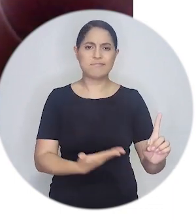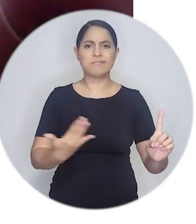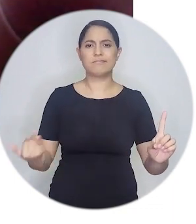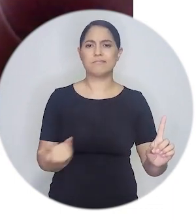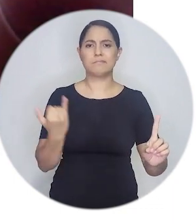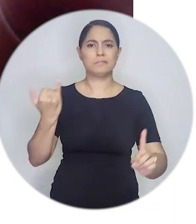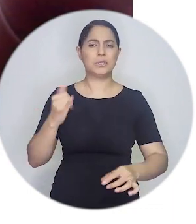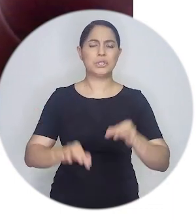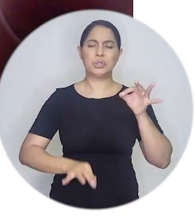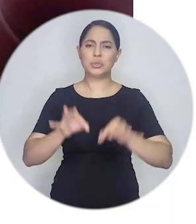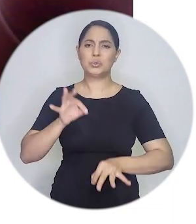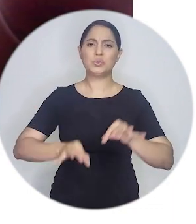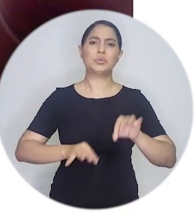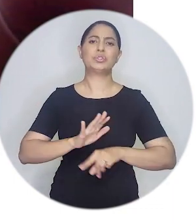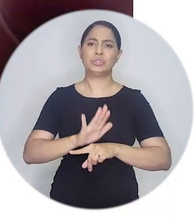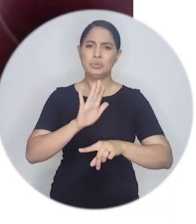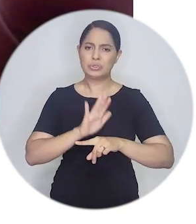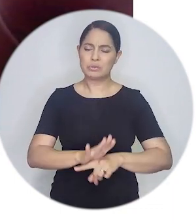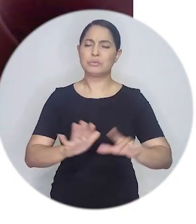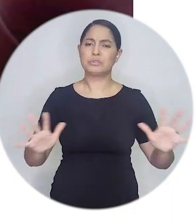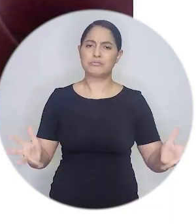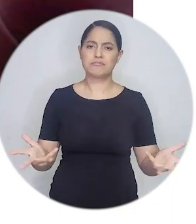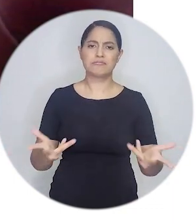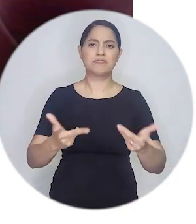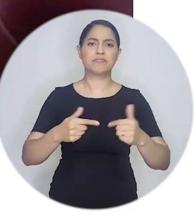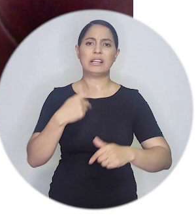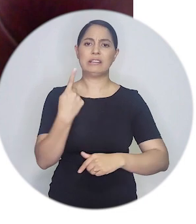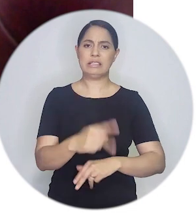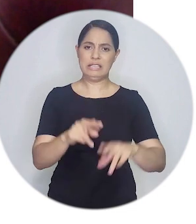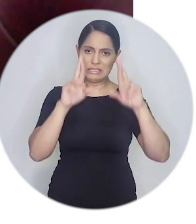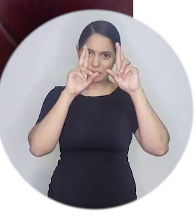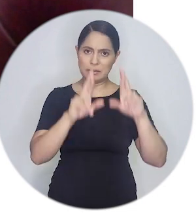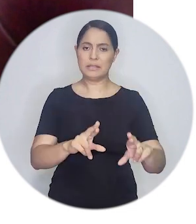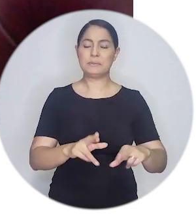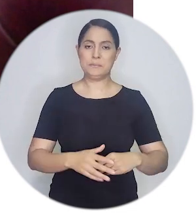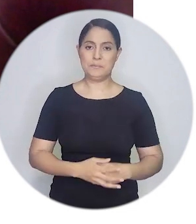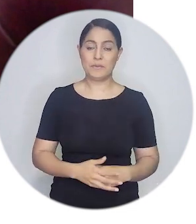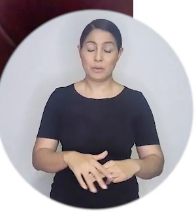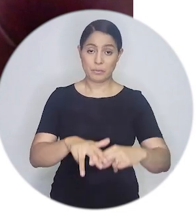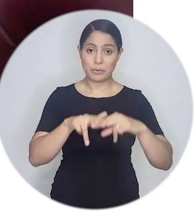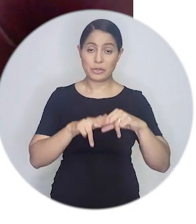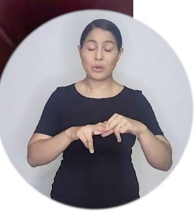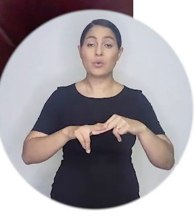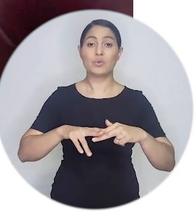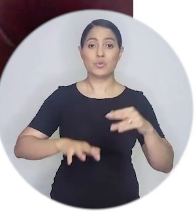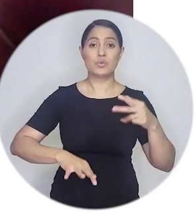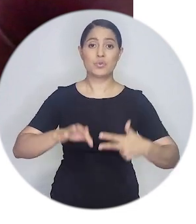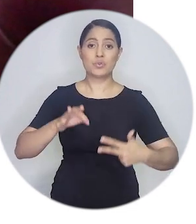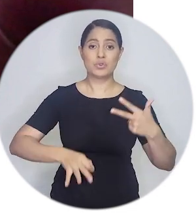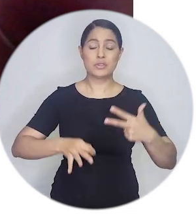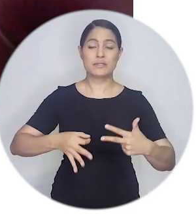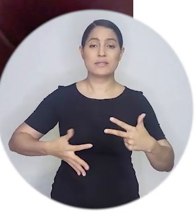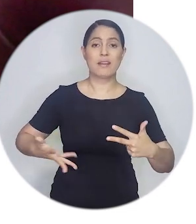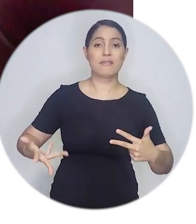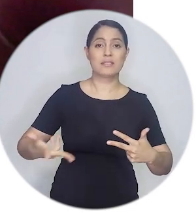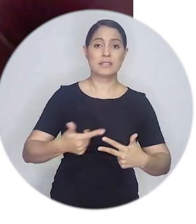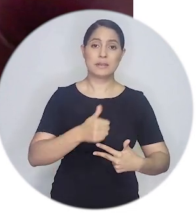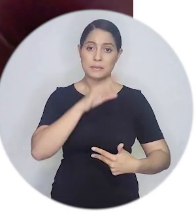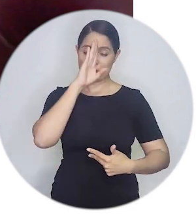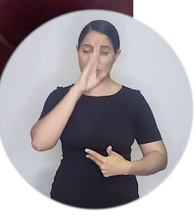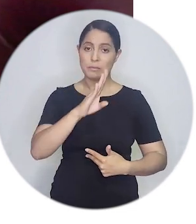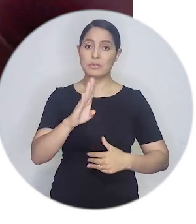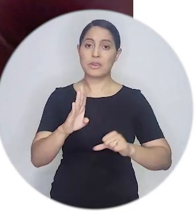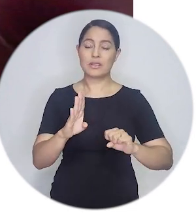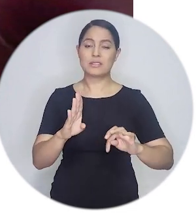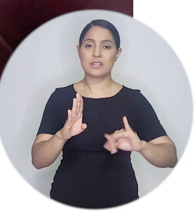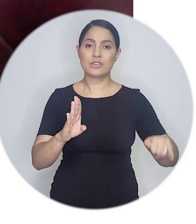livro sistematiza contribuições ao sistema de justiça de 3 dos mais respeitados magistrados do nosso tempo. O aperfeiçoamento